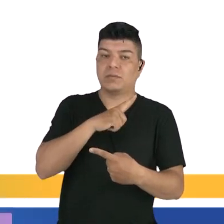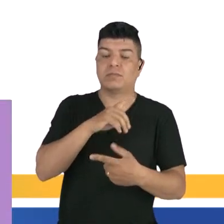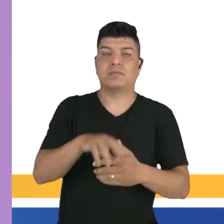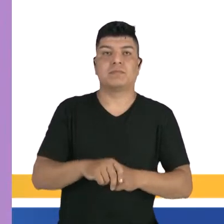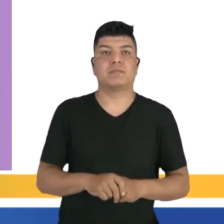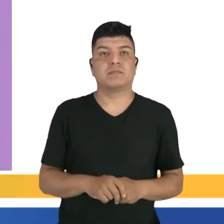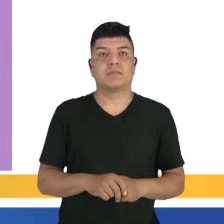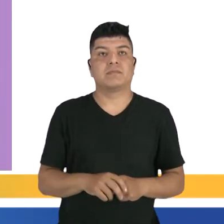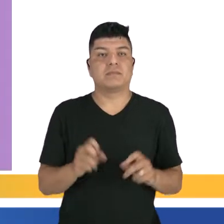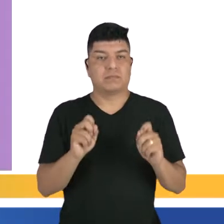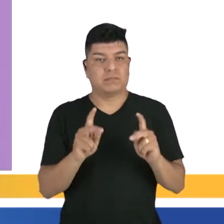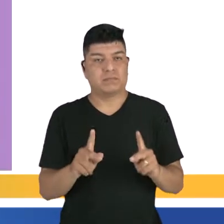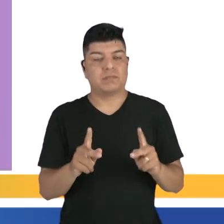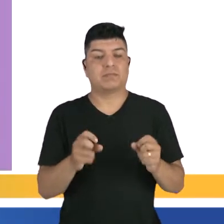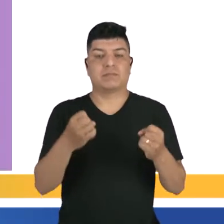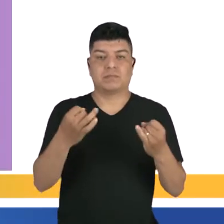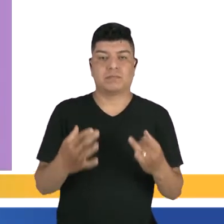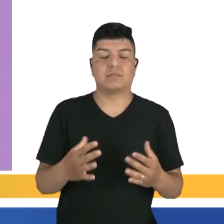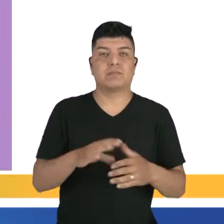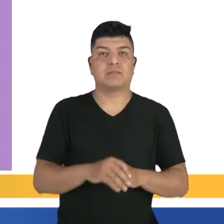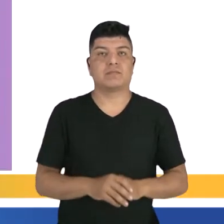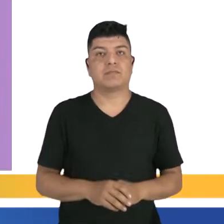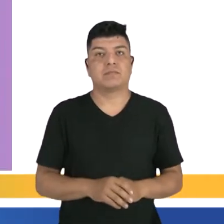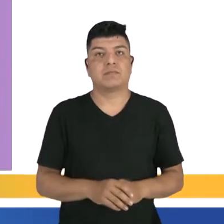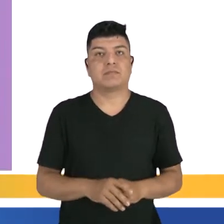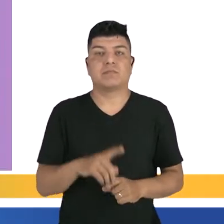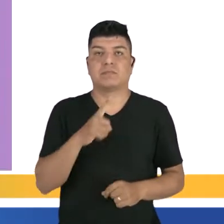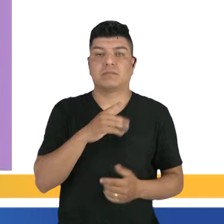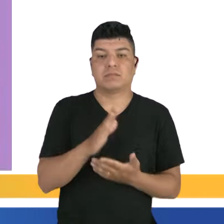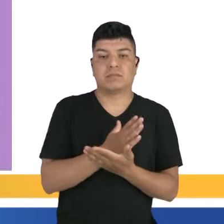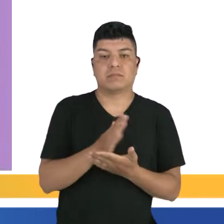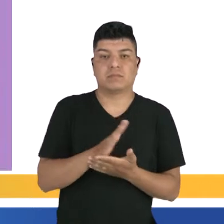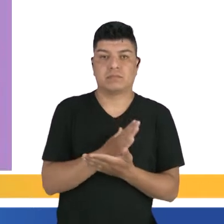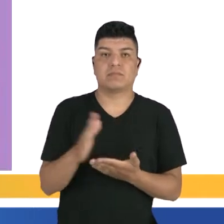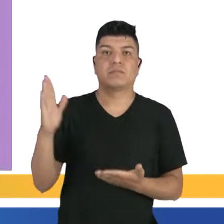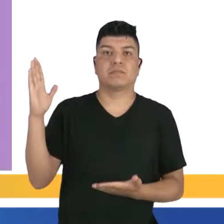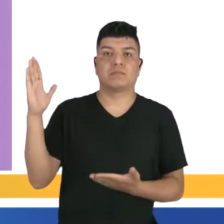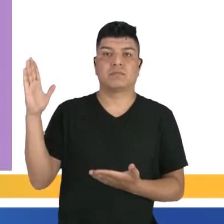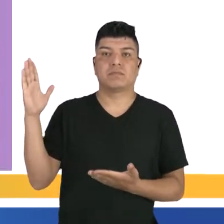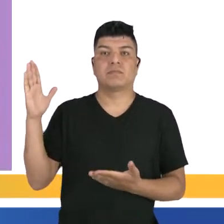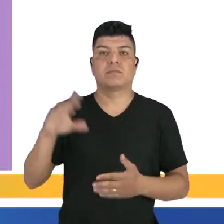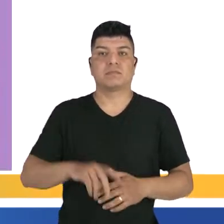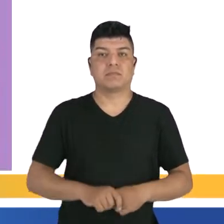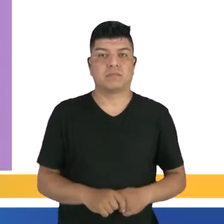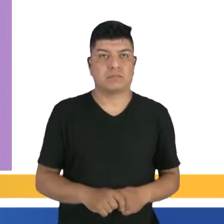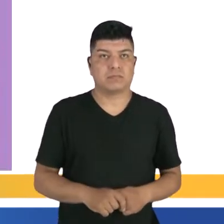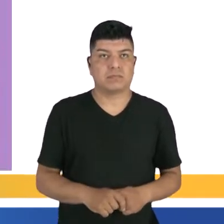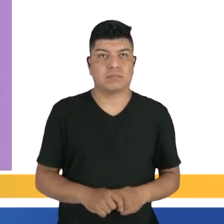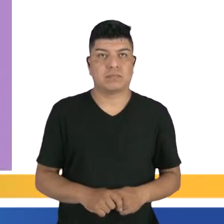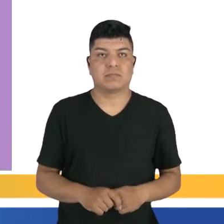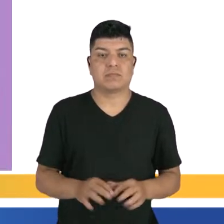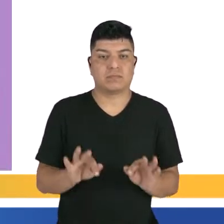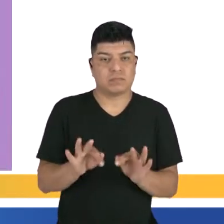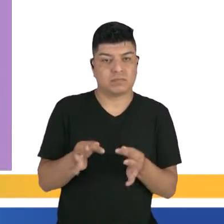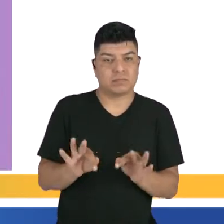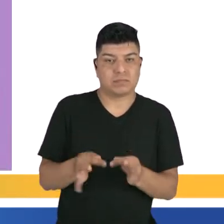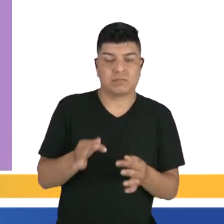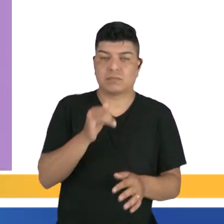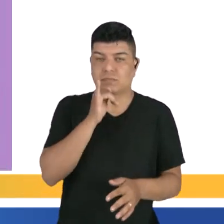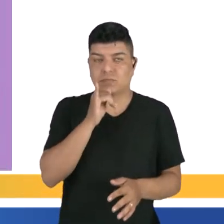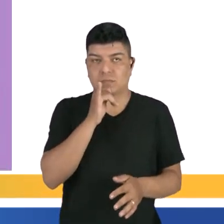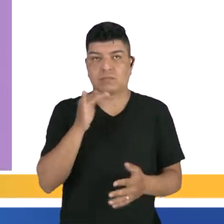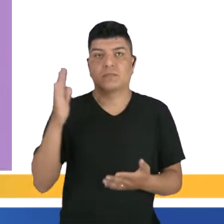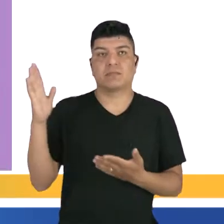consideradas. Ok? A gente já tinha falado nisso. Então, nós temos algumas situações aí para exemplificar